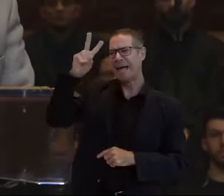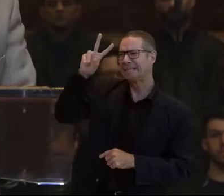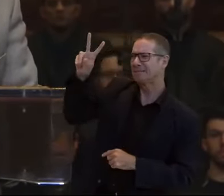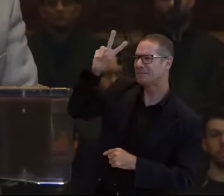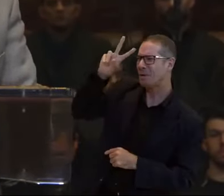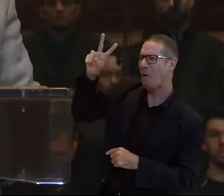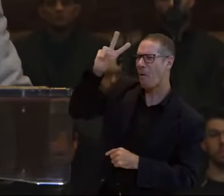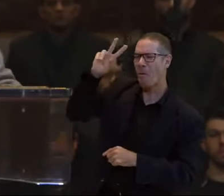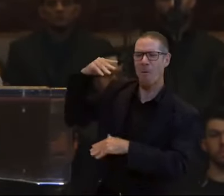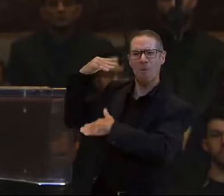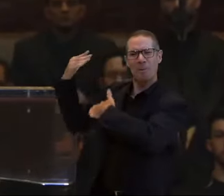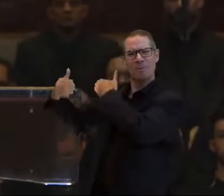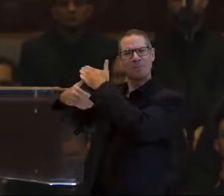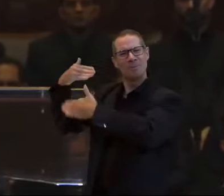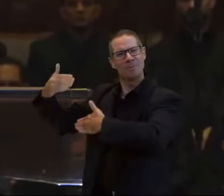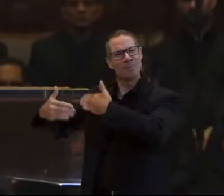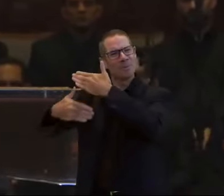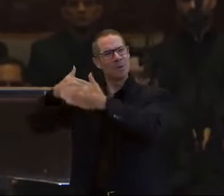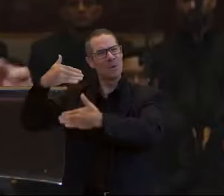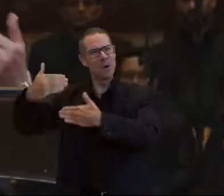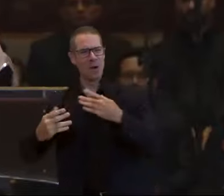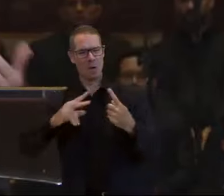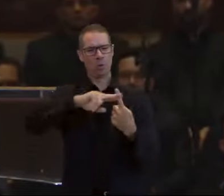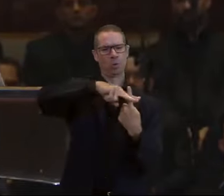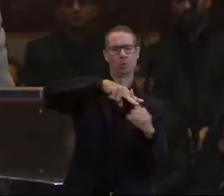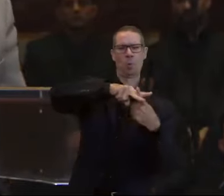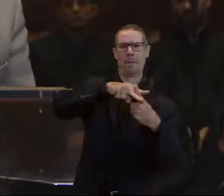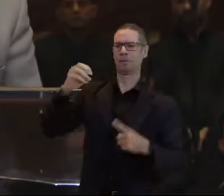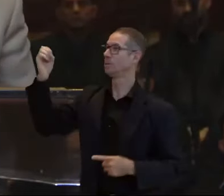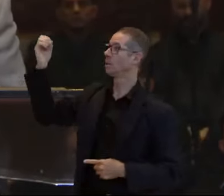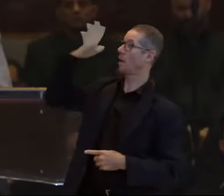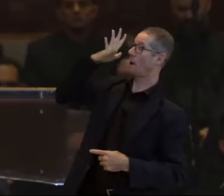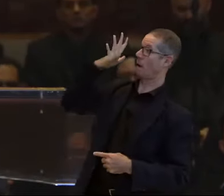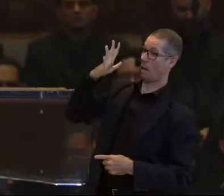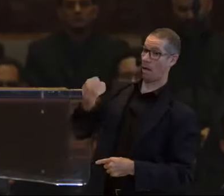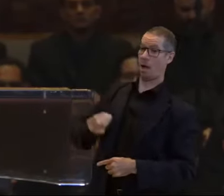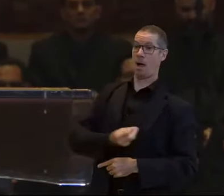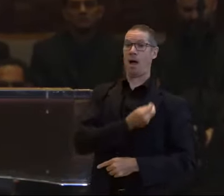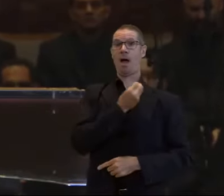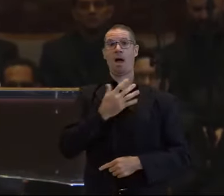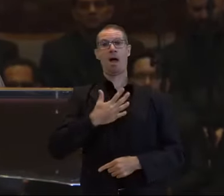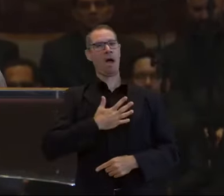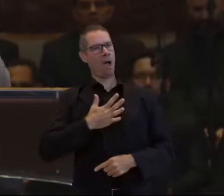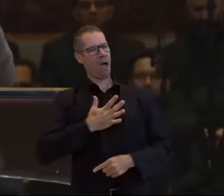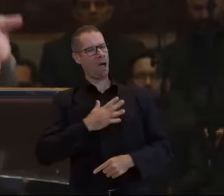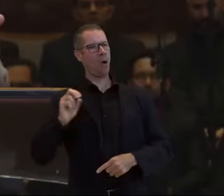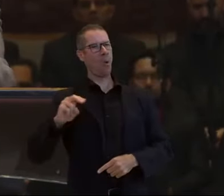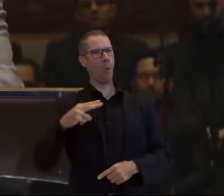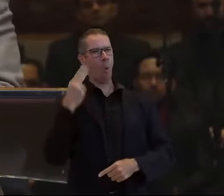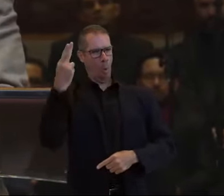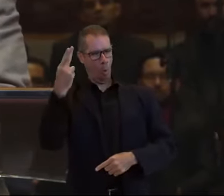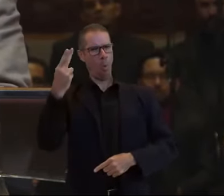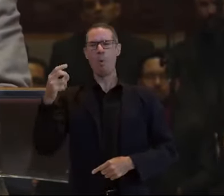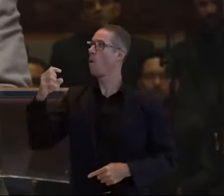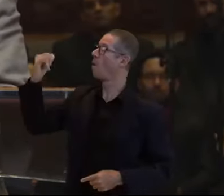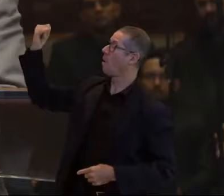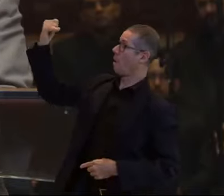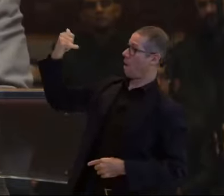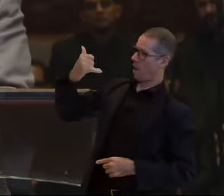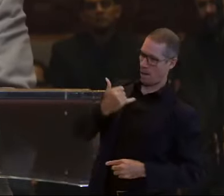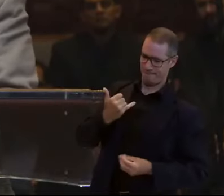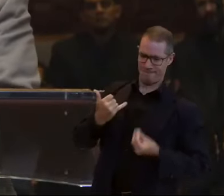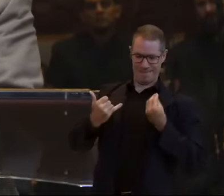história, que foi instrumento de graça na minha vida, ou que eu estou sendo instrumento de